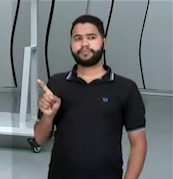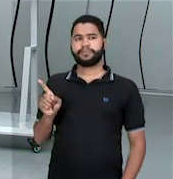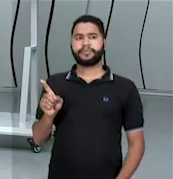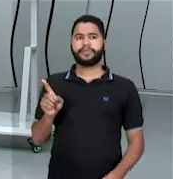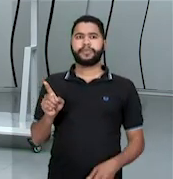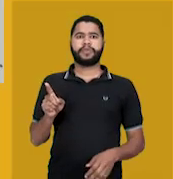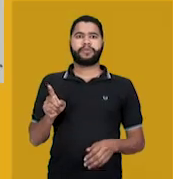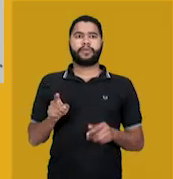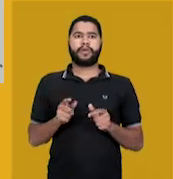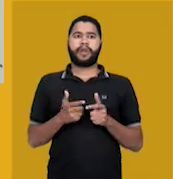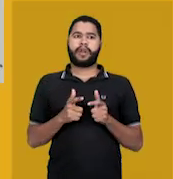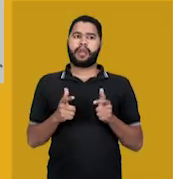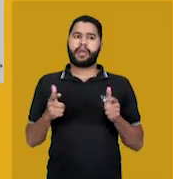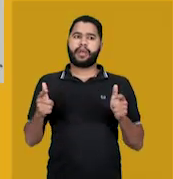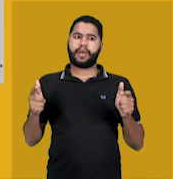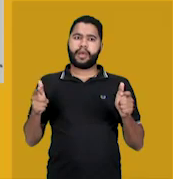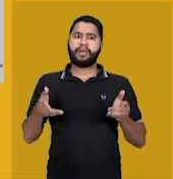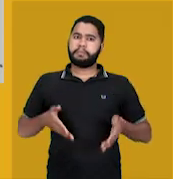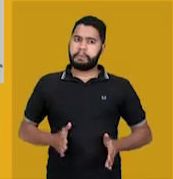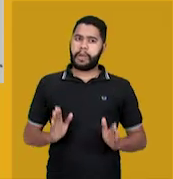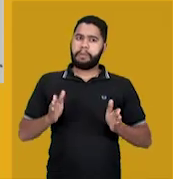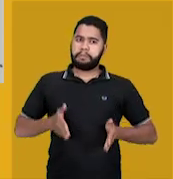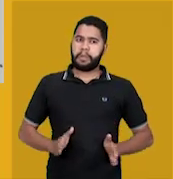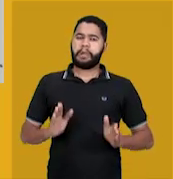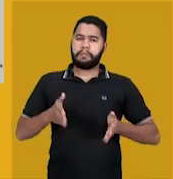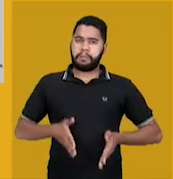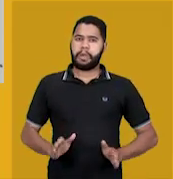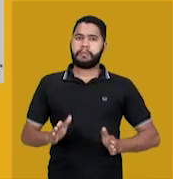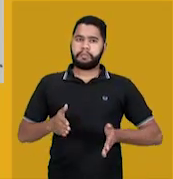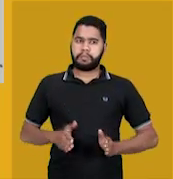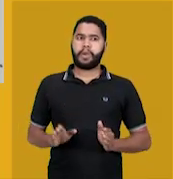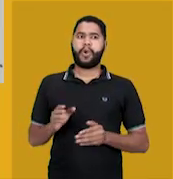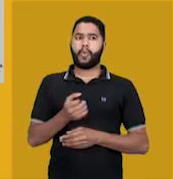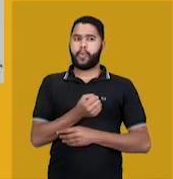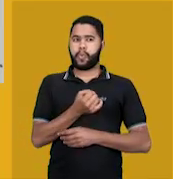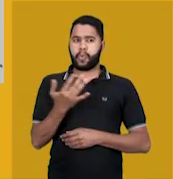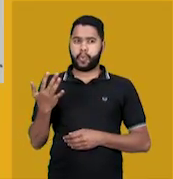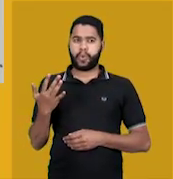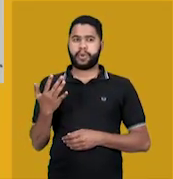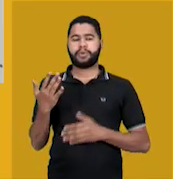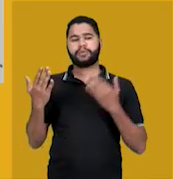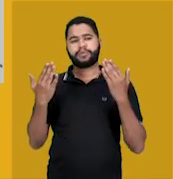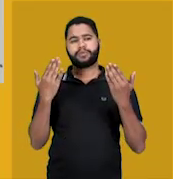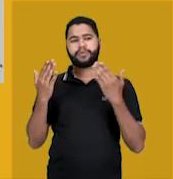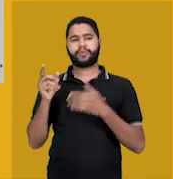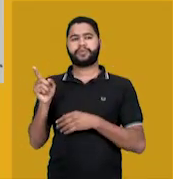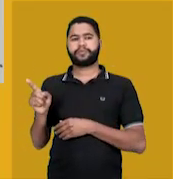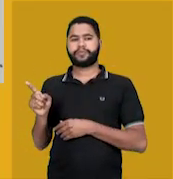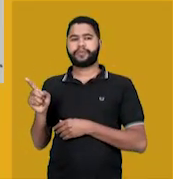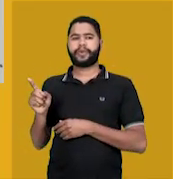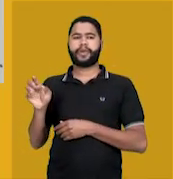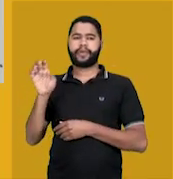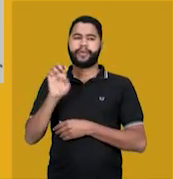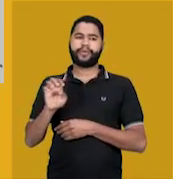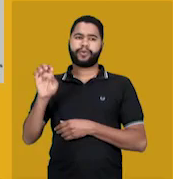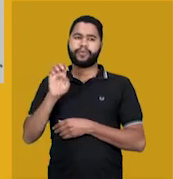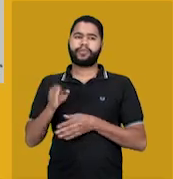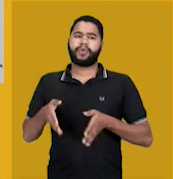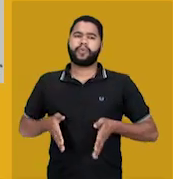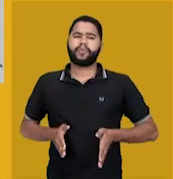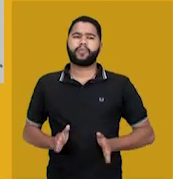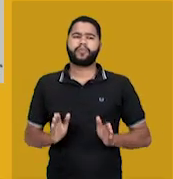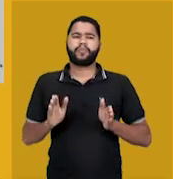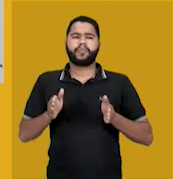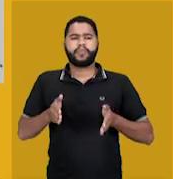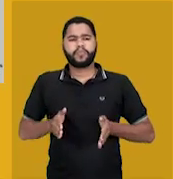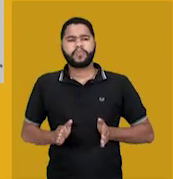crescimento elevado da população, né, o número de natalidade ainda é grande, se comparado ao europeu, que aí já há